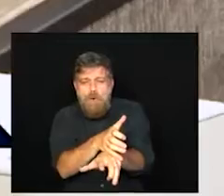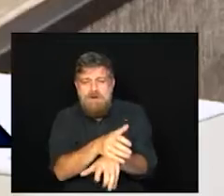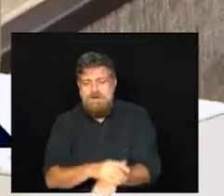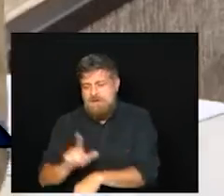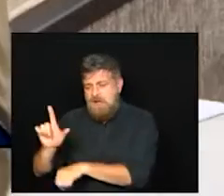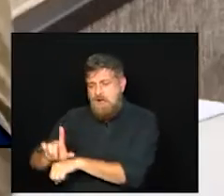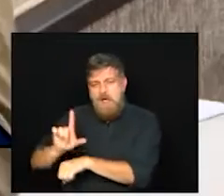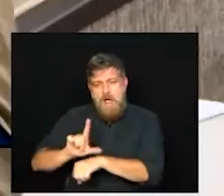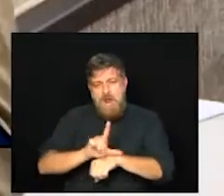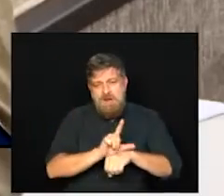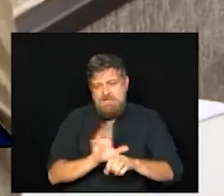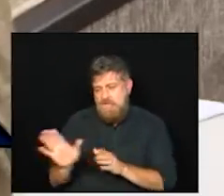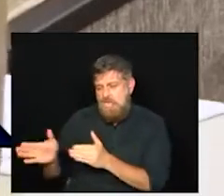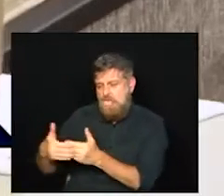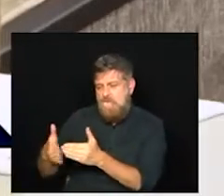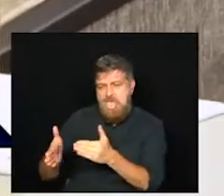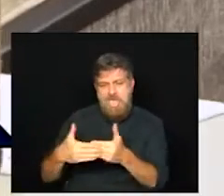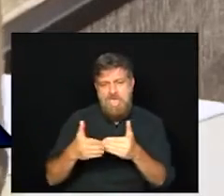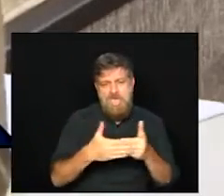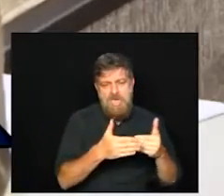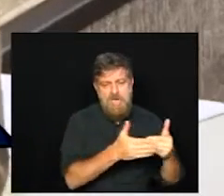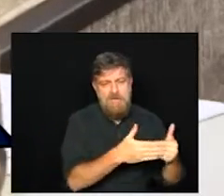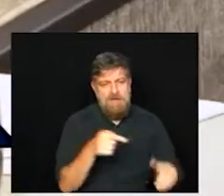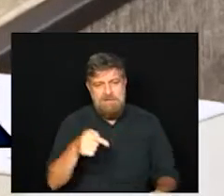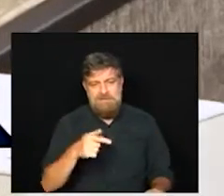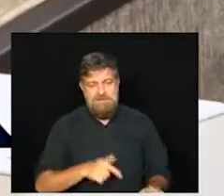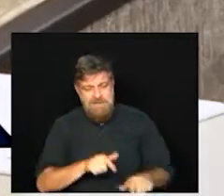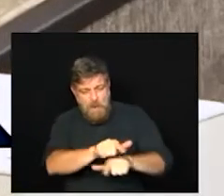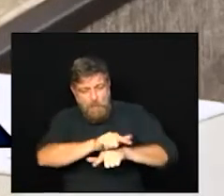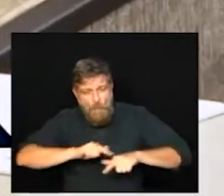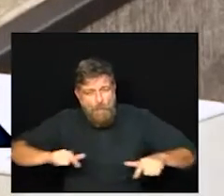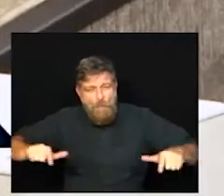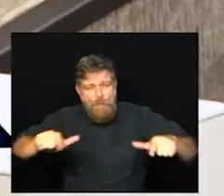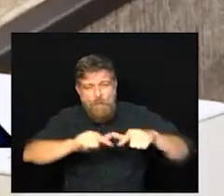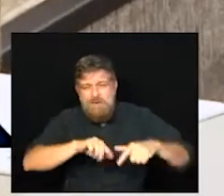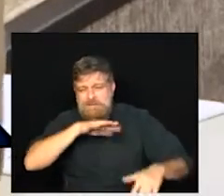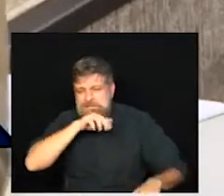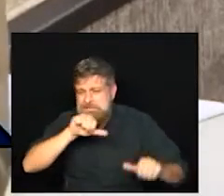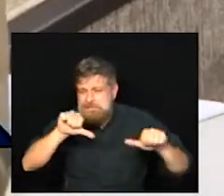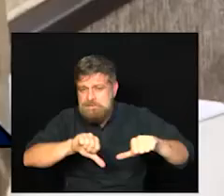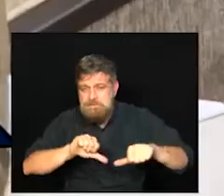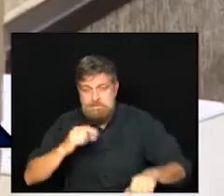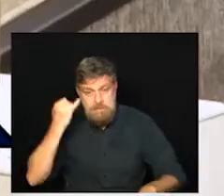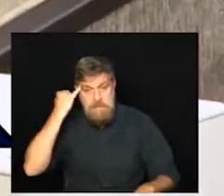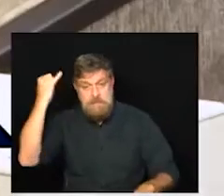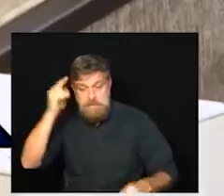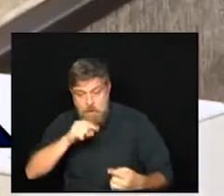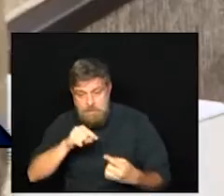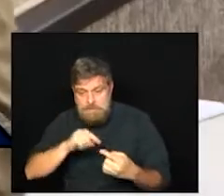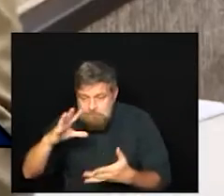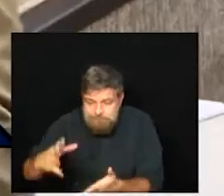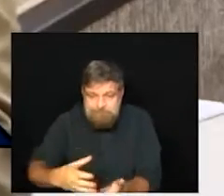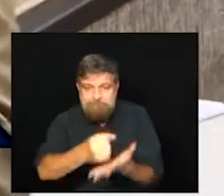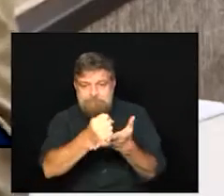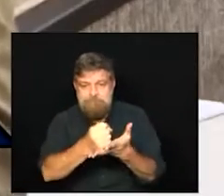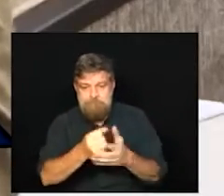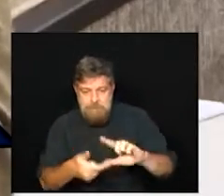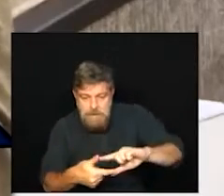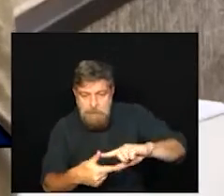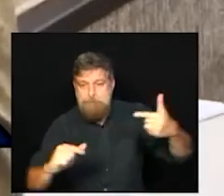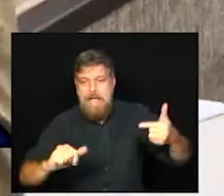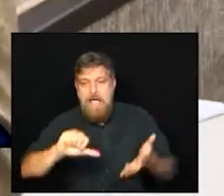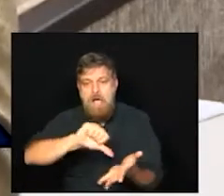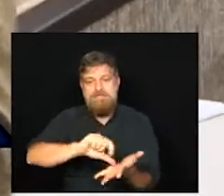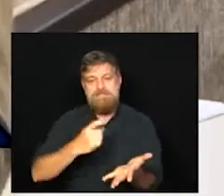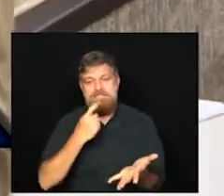comerciantes estão se fechando as portas e acaba ficando mais abandonado ainda. A ideia é resgatar, para poder modernizar o centro